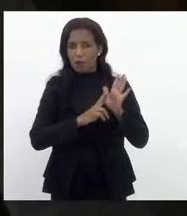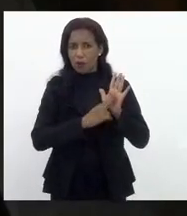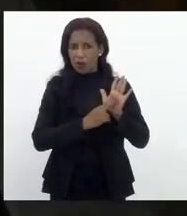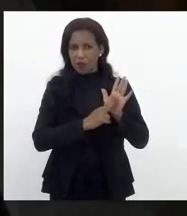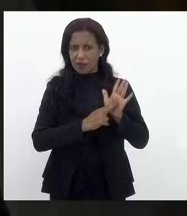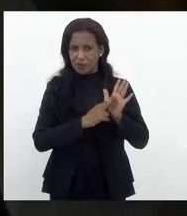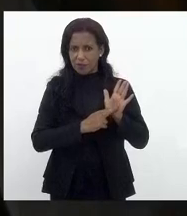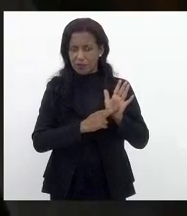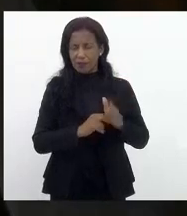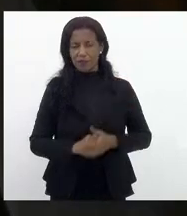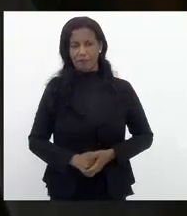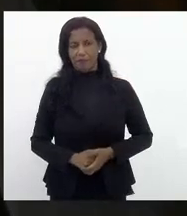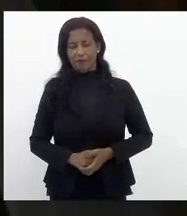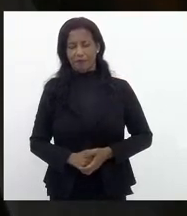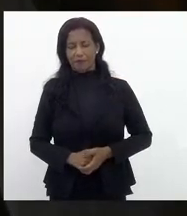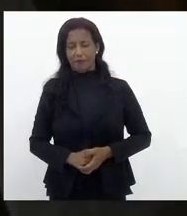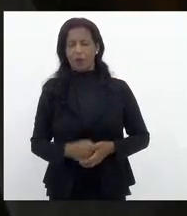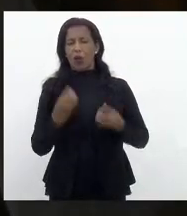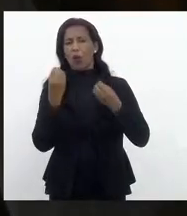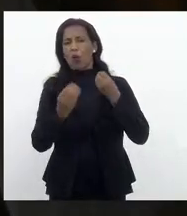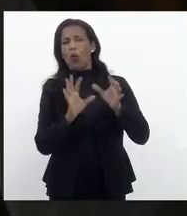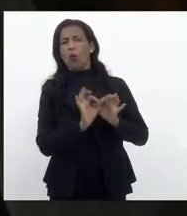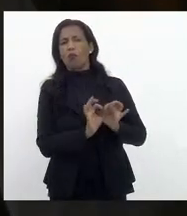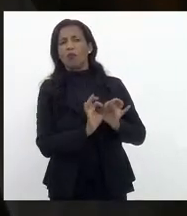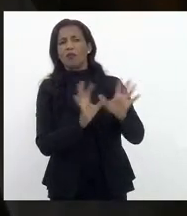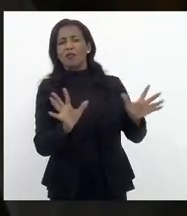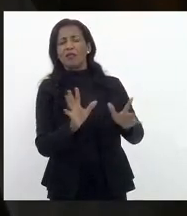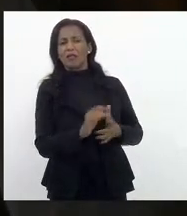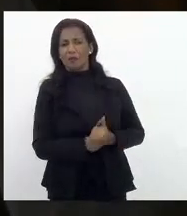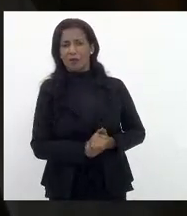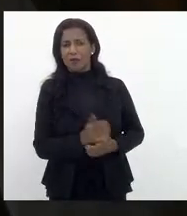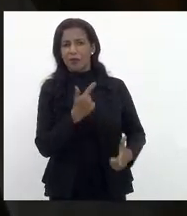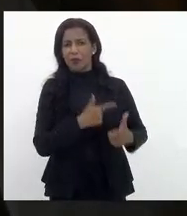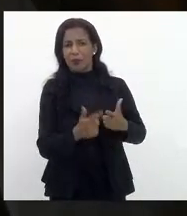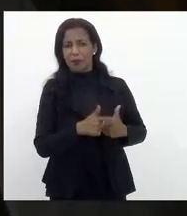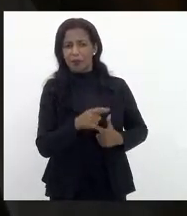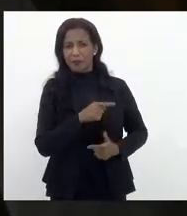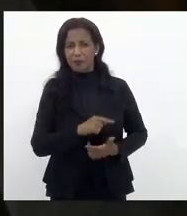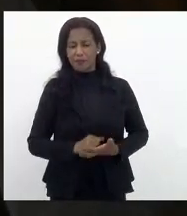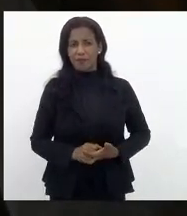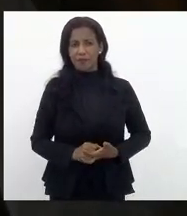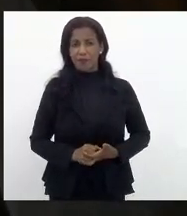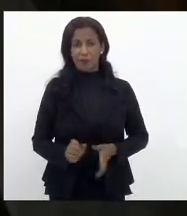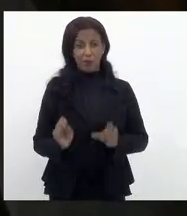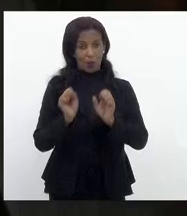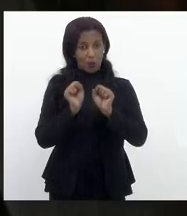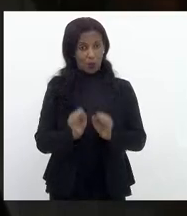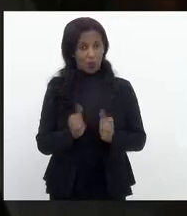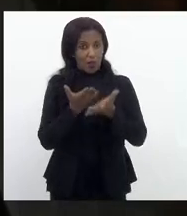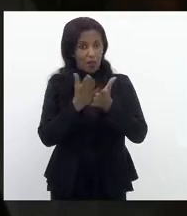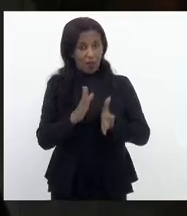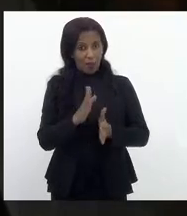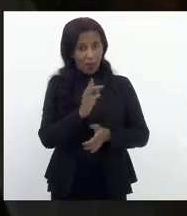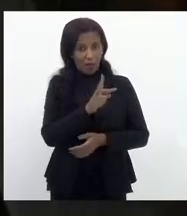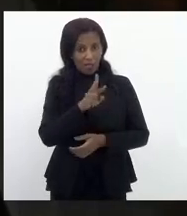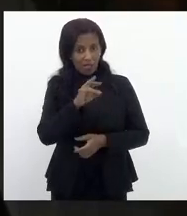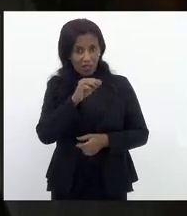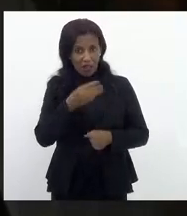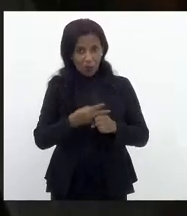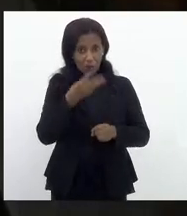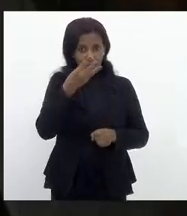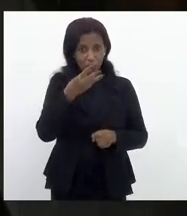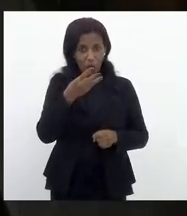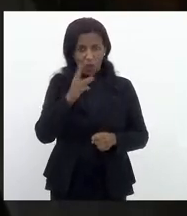regime Oi como é que você se livrou desse fio da navalha nós podemos acabar com treino